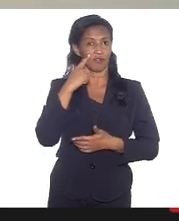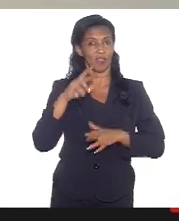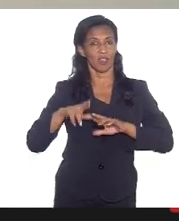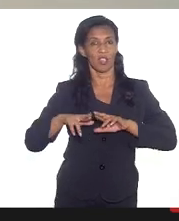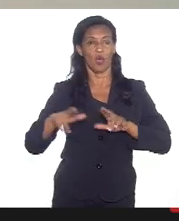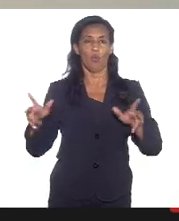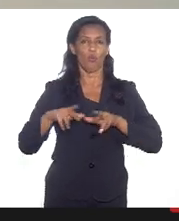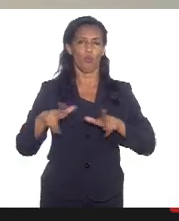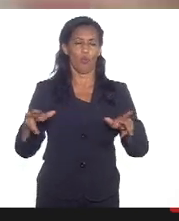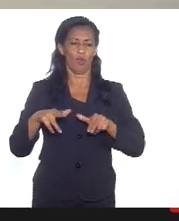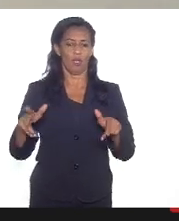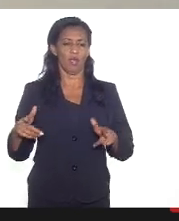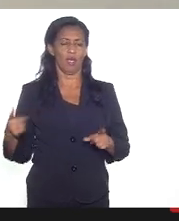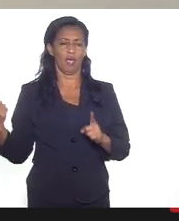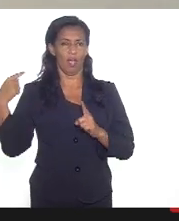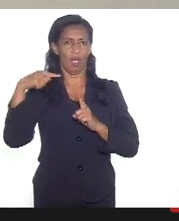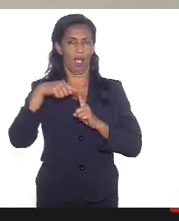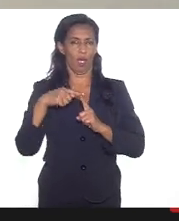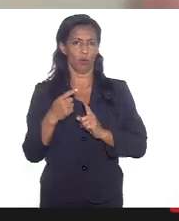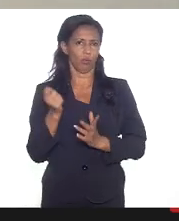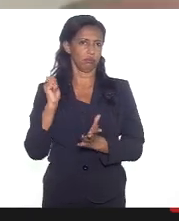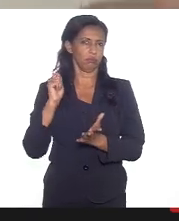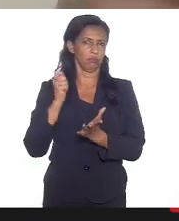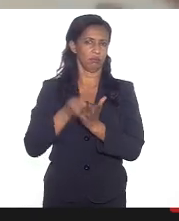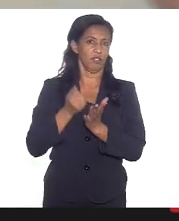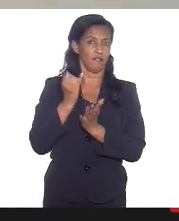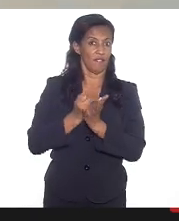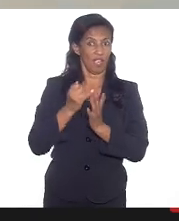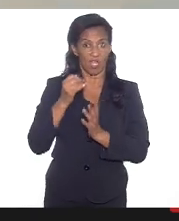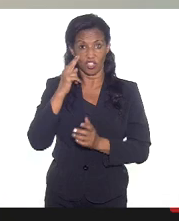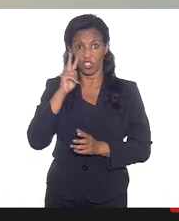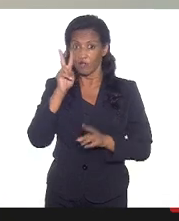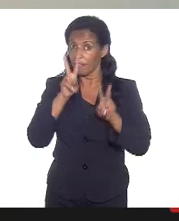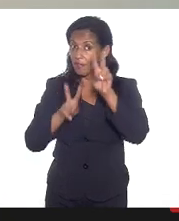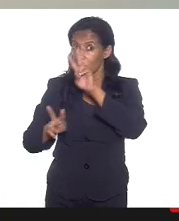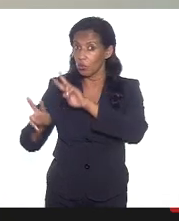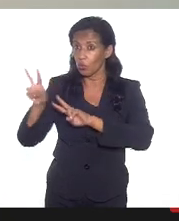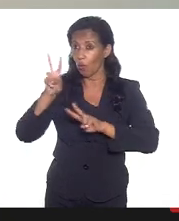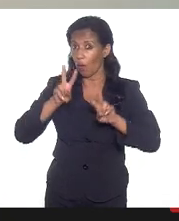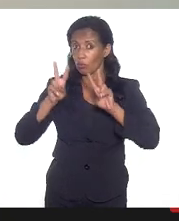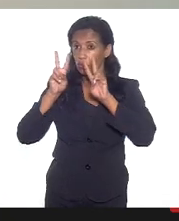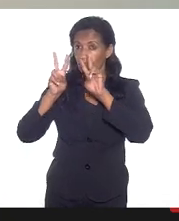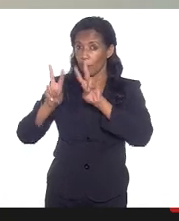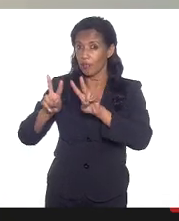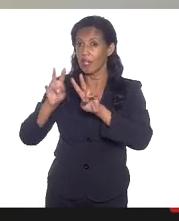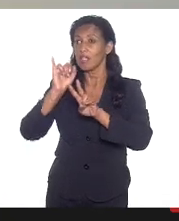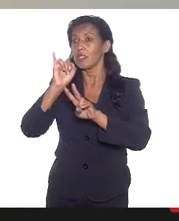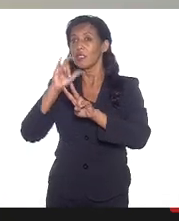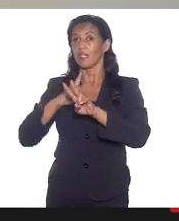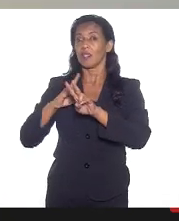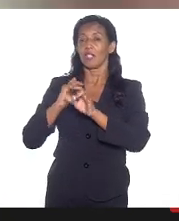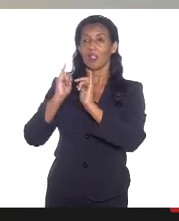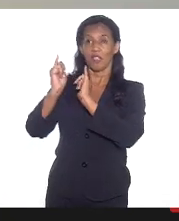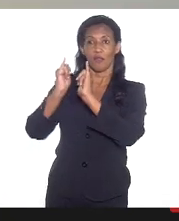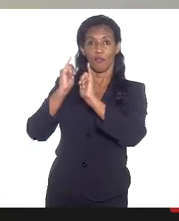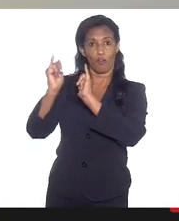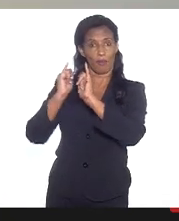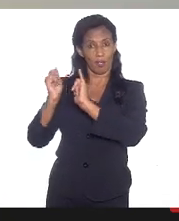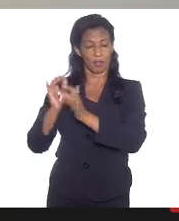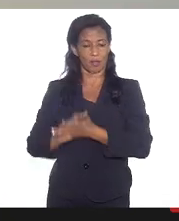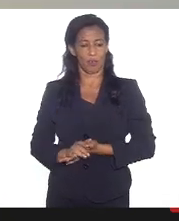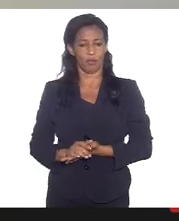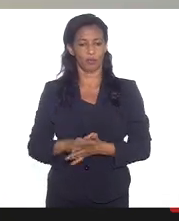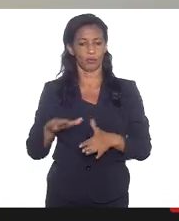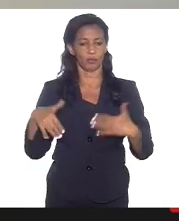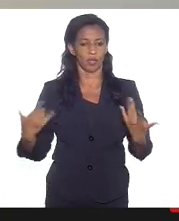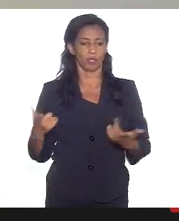dizer assim, alvo de sigilo fiscal. A gente visualiza, tá? Assim, no mesmo sentido, ela tem informações muito globais. Tanto é